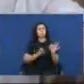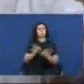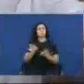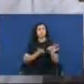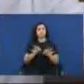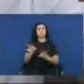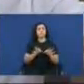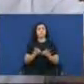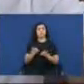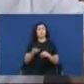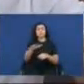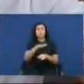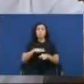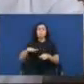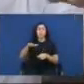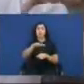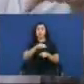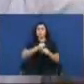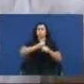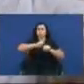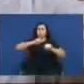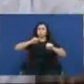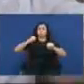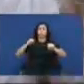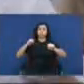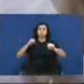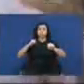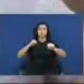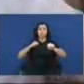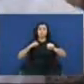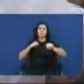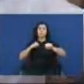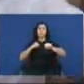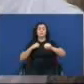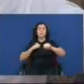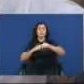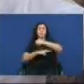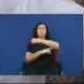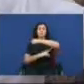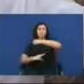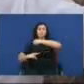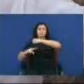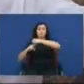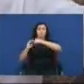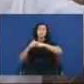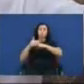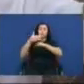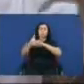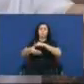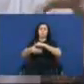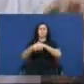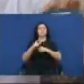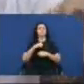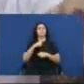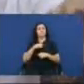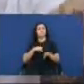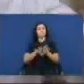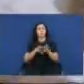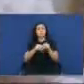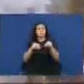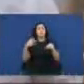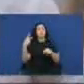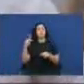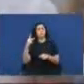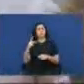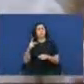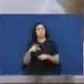que é uma área comum, uma área grande. Veio o viaduto, na parte contrária da FAAL, também é um terreno deles